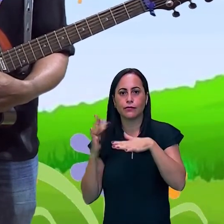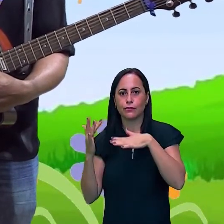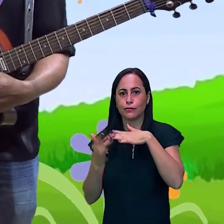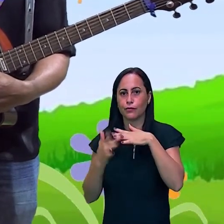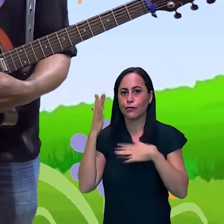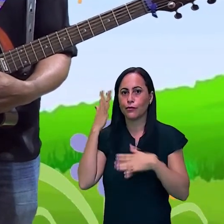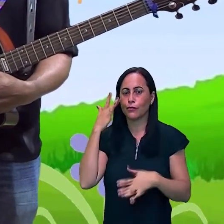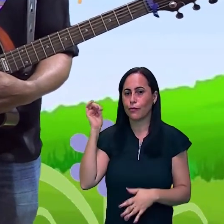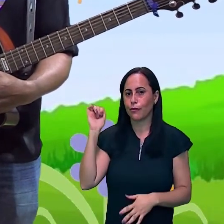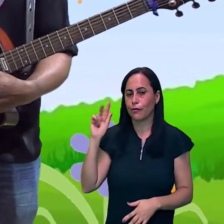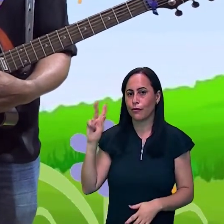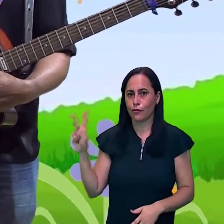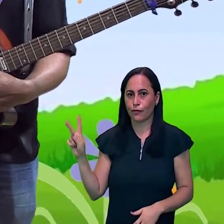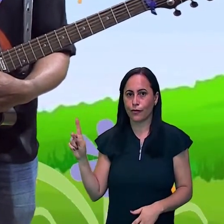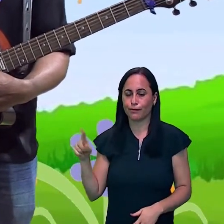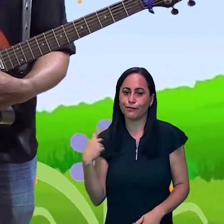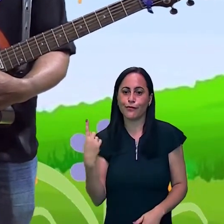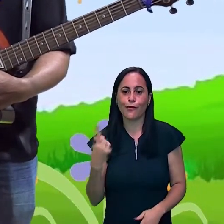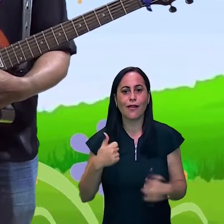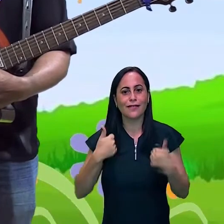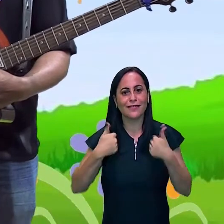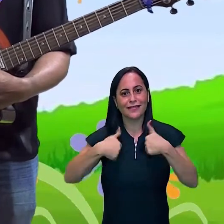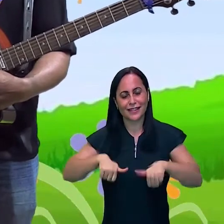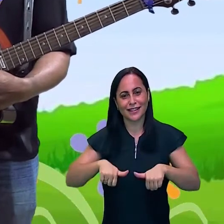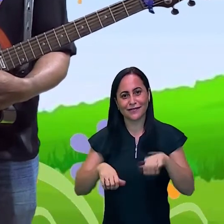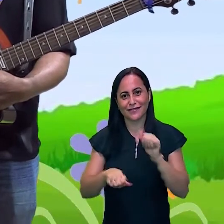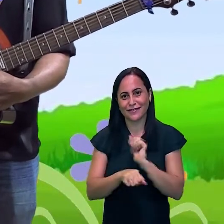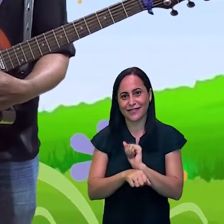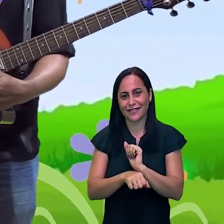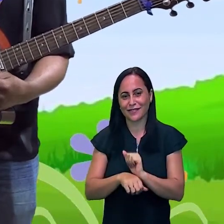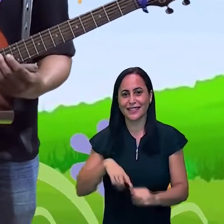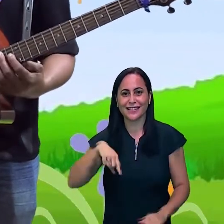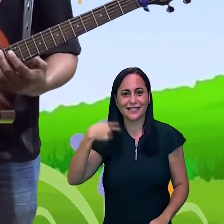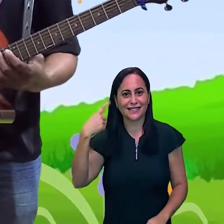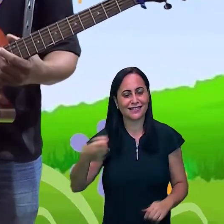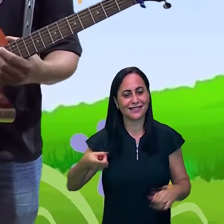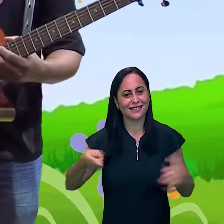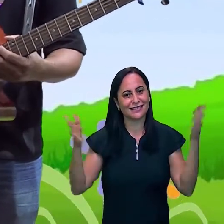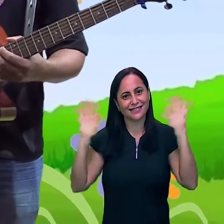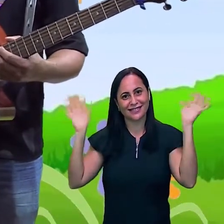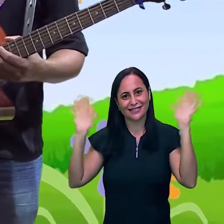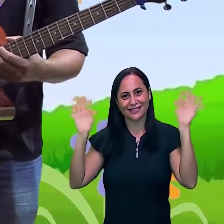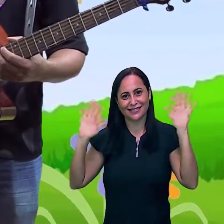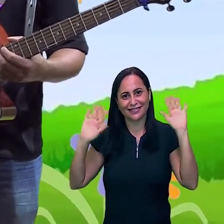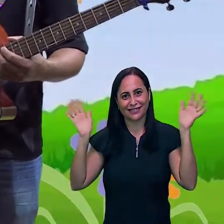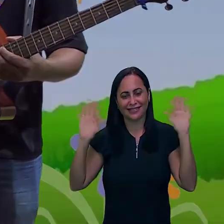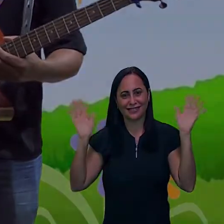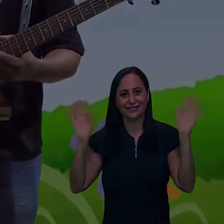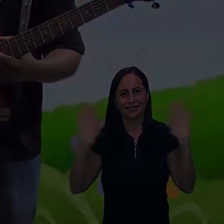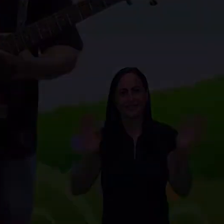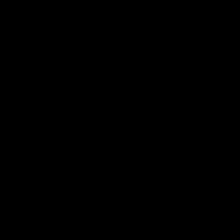SMEDGV. E nós estamos ficando por aqui. Espero vocês até a próxima. Tchau!